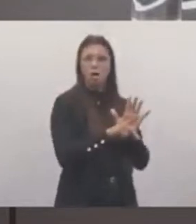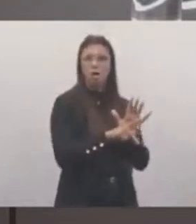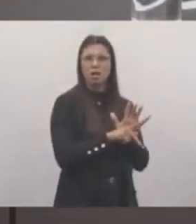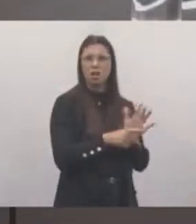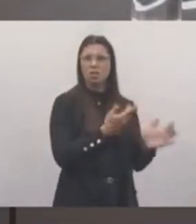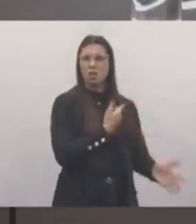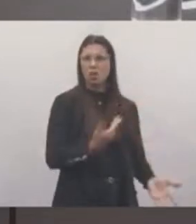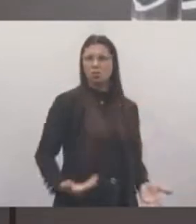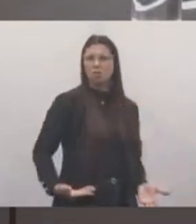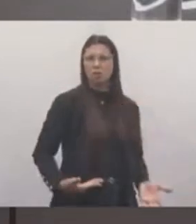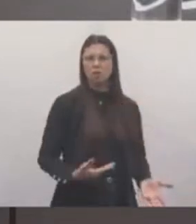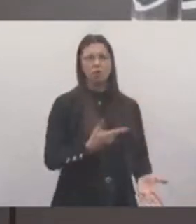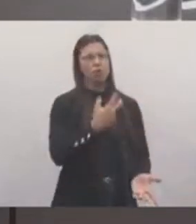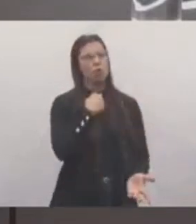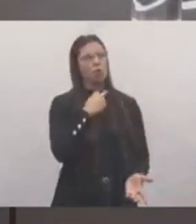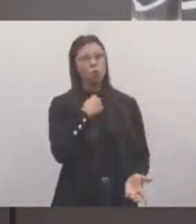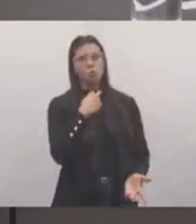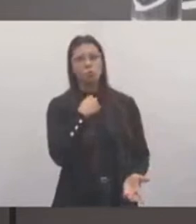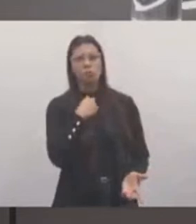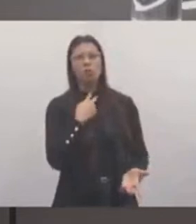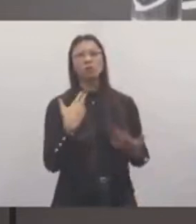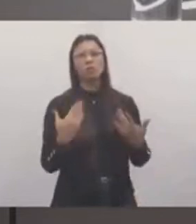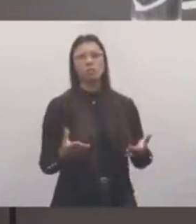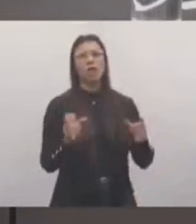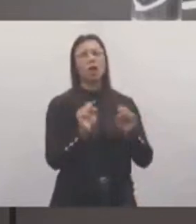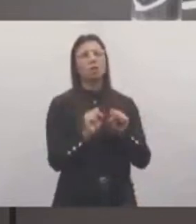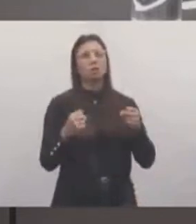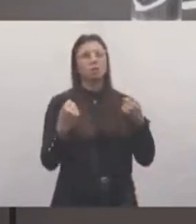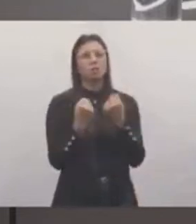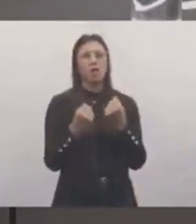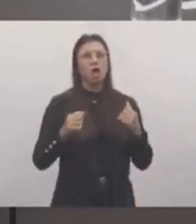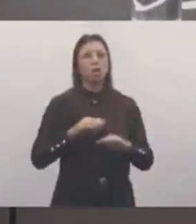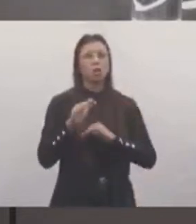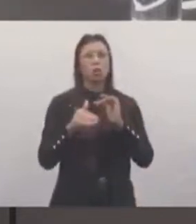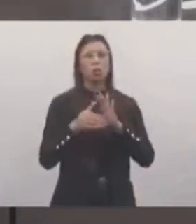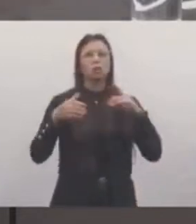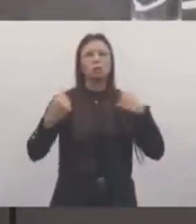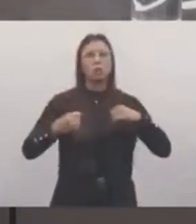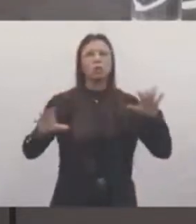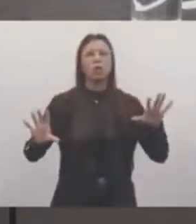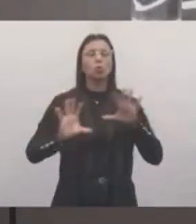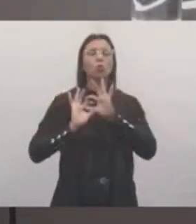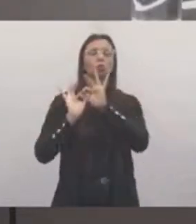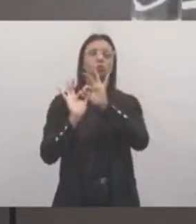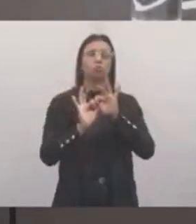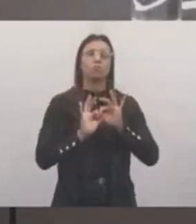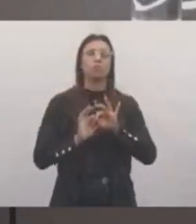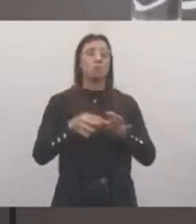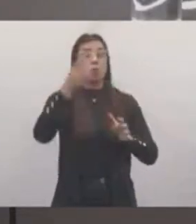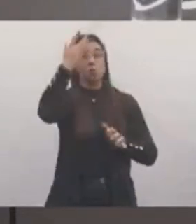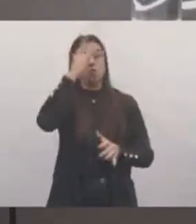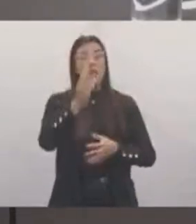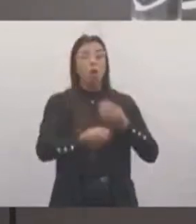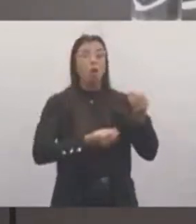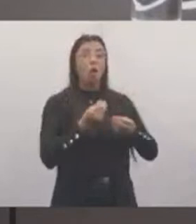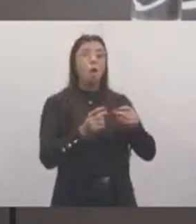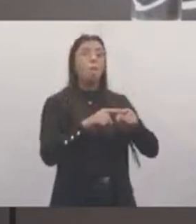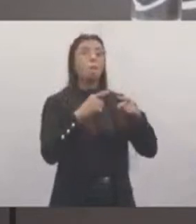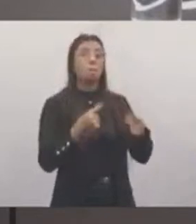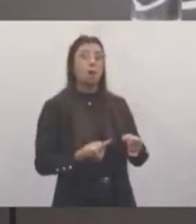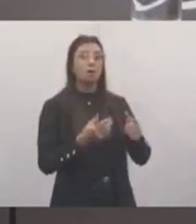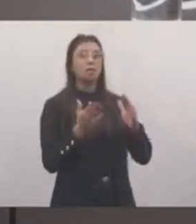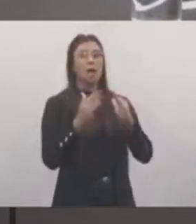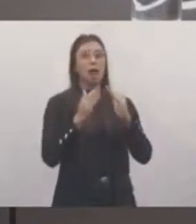foi doado para que as associações que tivessem por ali desfrutassem. Né? Não sei o que foi feito, quais foram as transações, mas foi